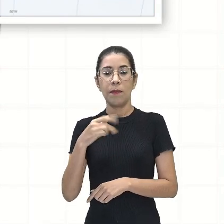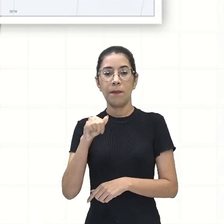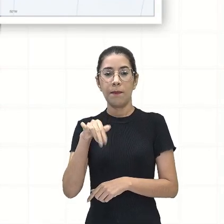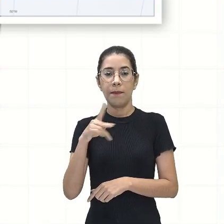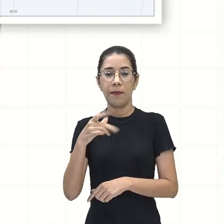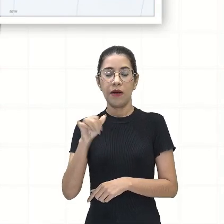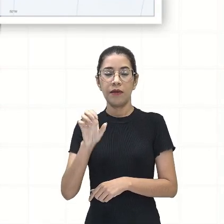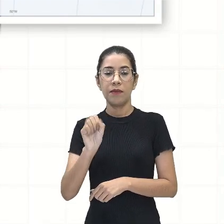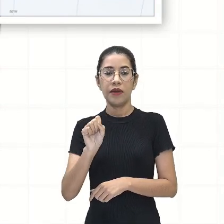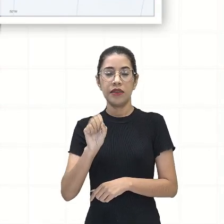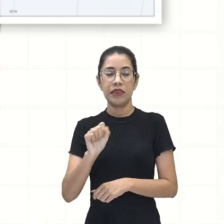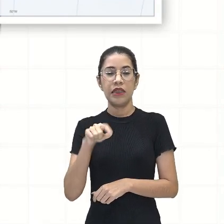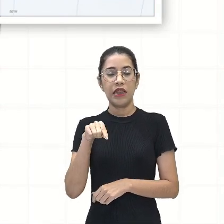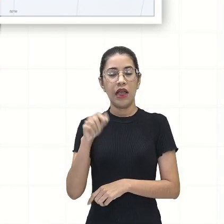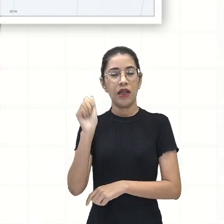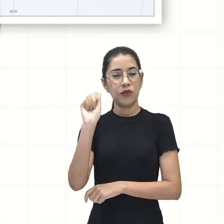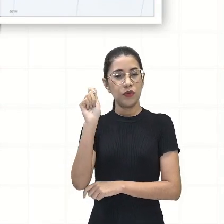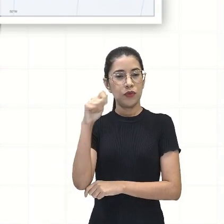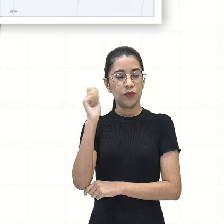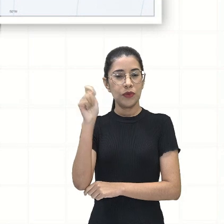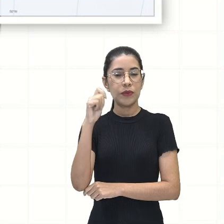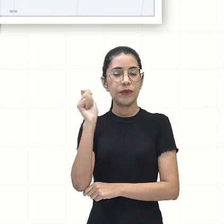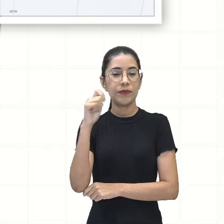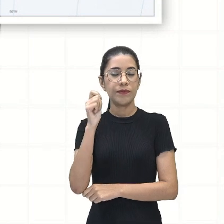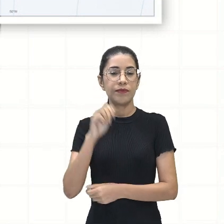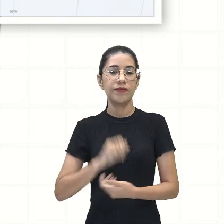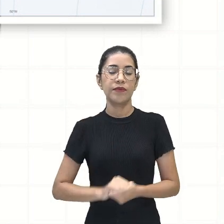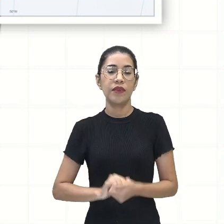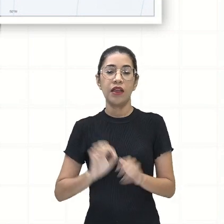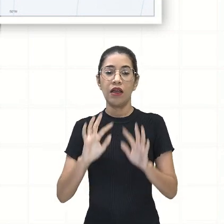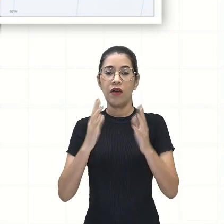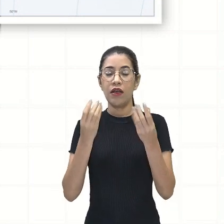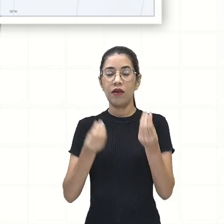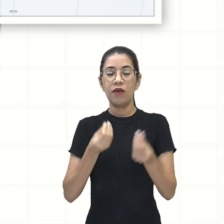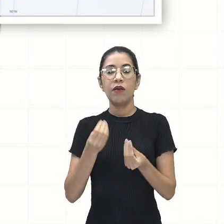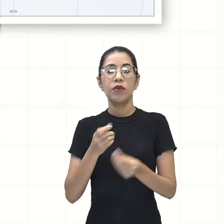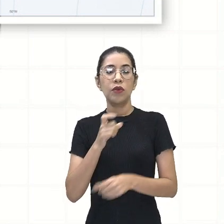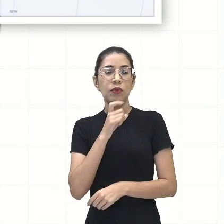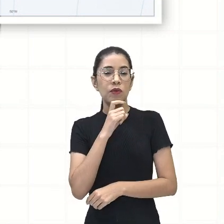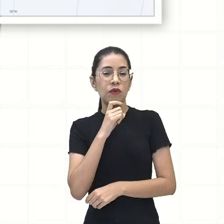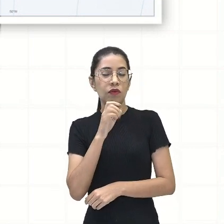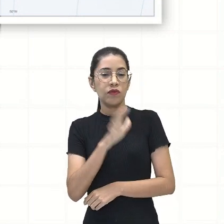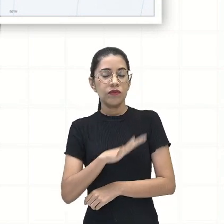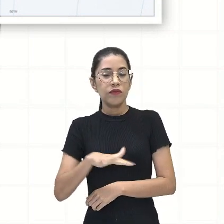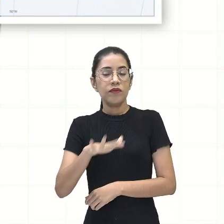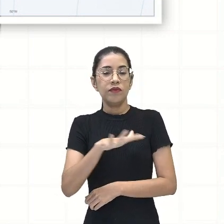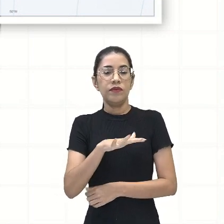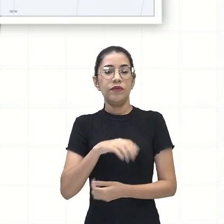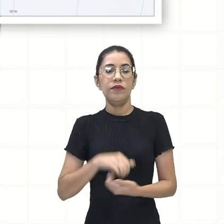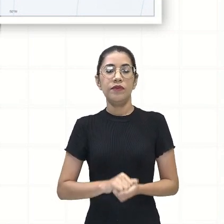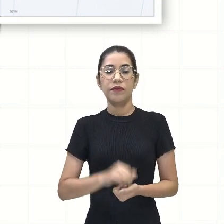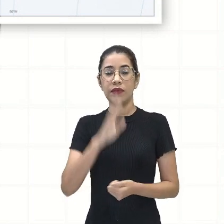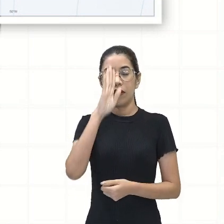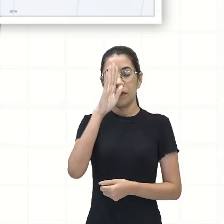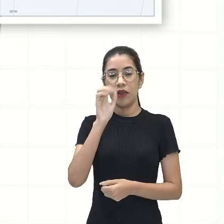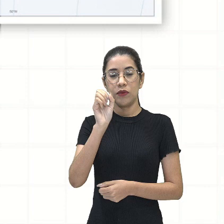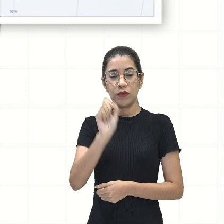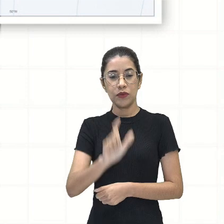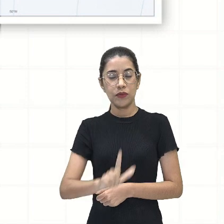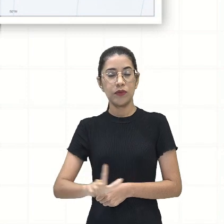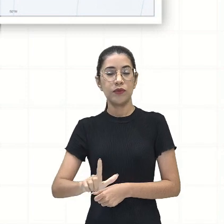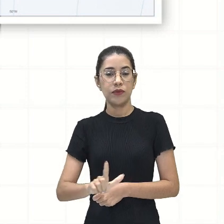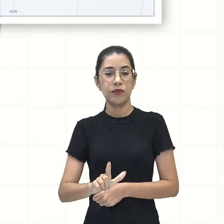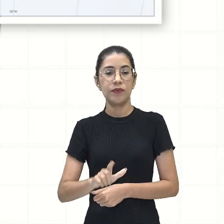campanhas gaúchas ou campos sulistas, né? Ele ocorre no clima subtropical, especialmente na região sul do